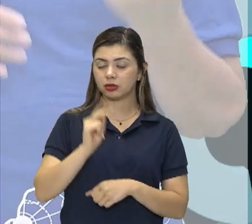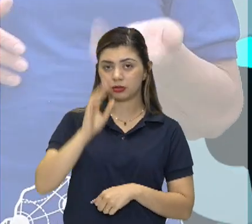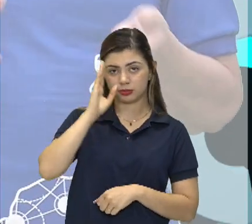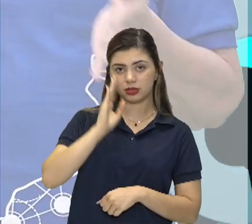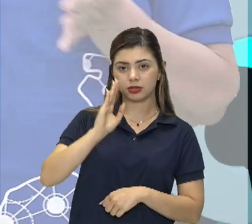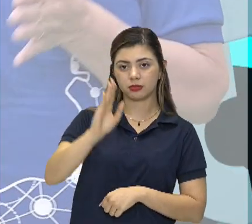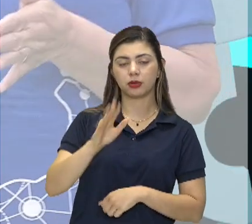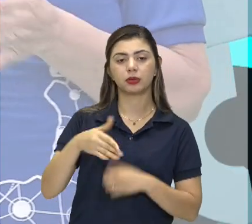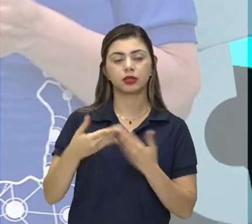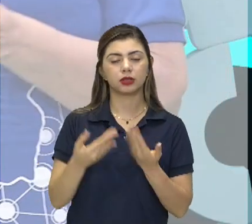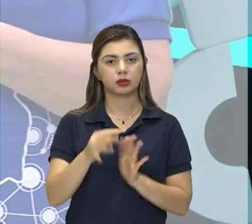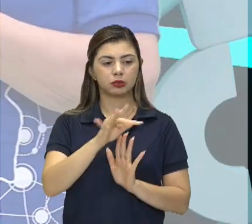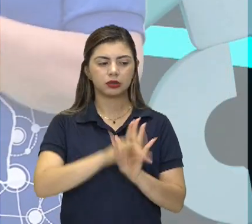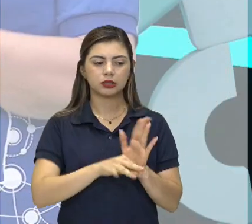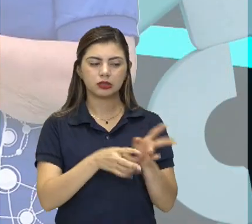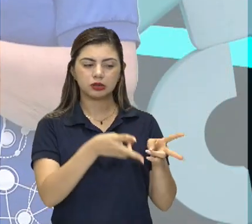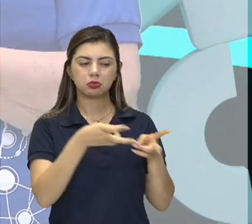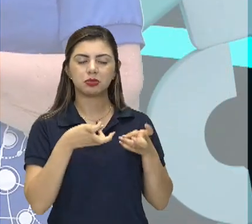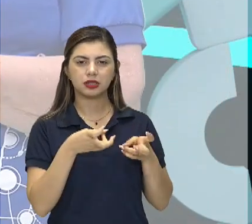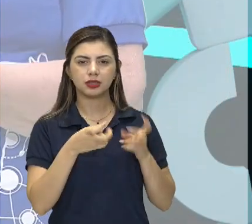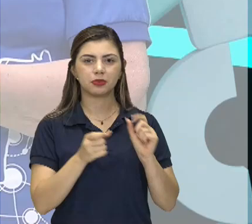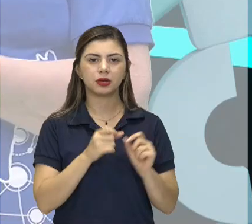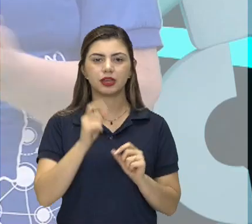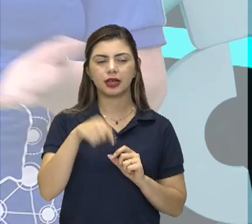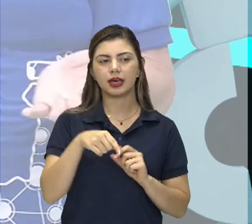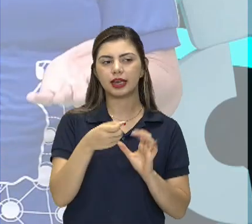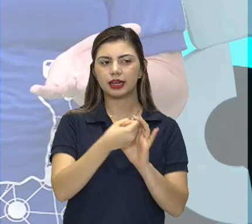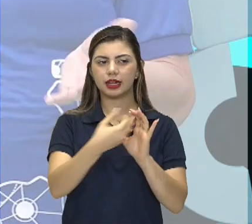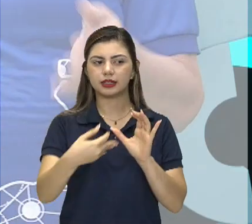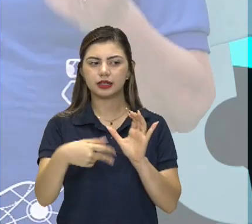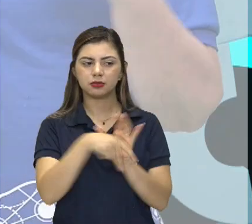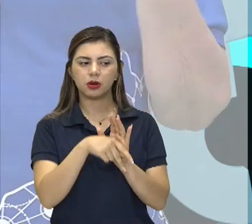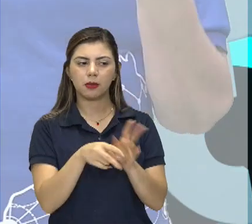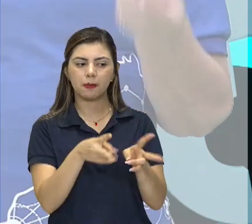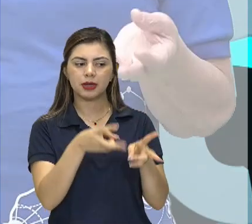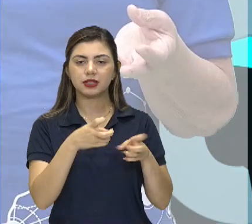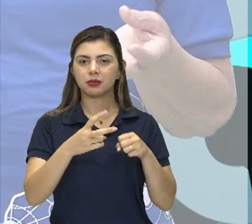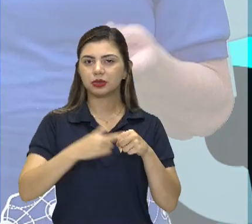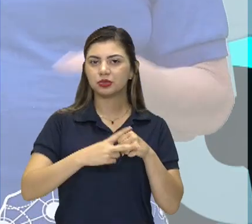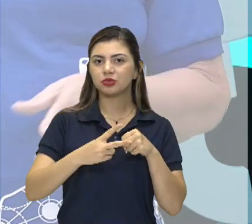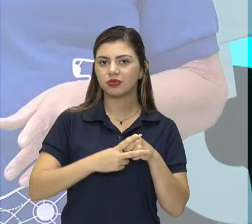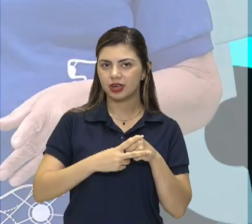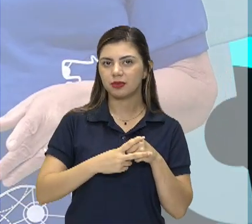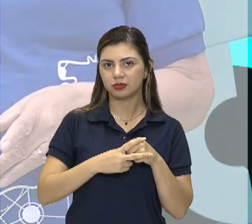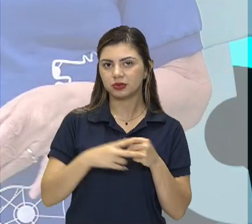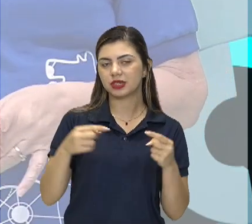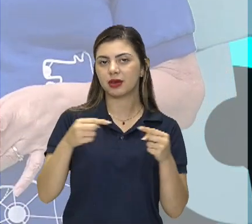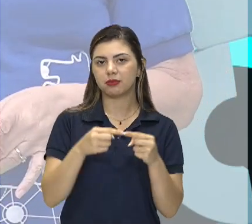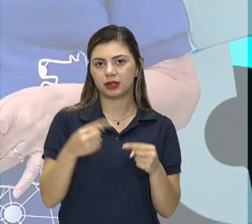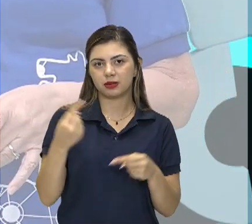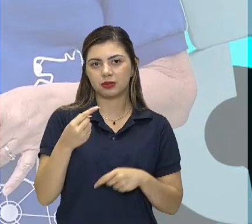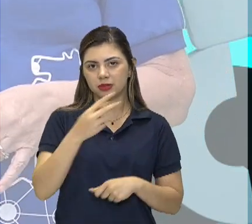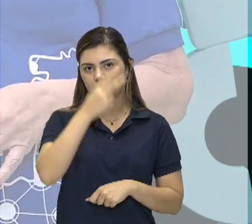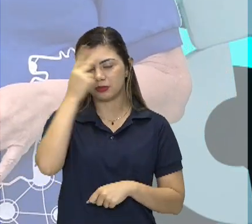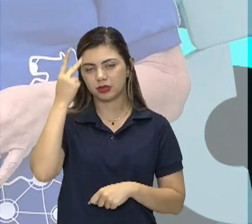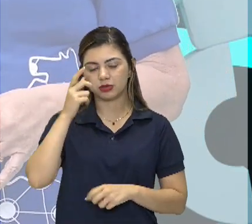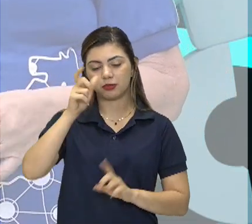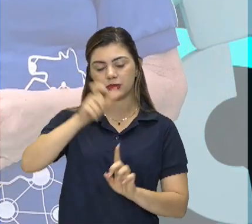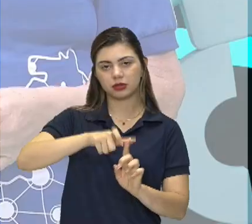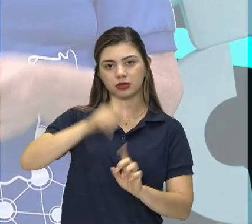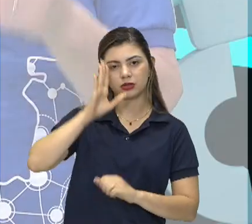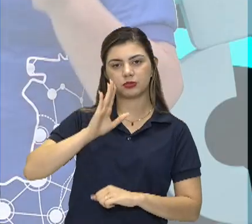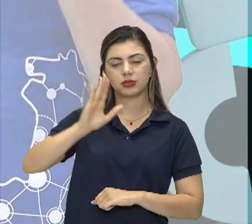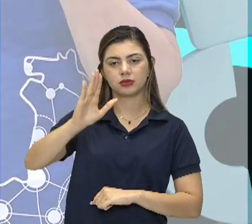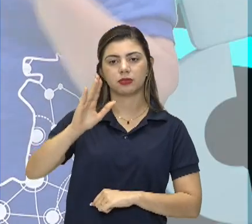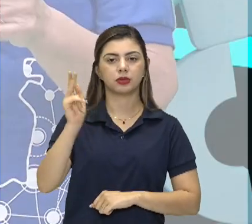possível encontrarmos as marcas de uso de primeira pessoa nos verbos. Além disso, o narrador dá indícios de que a